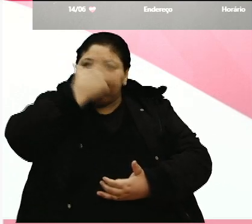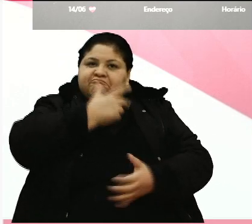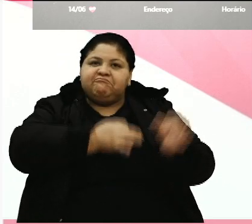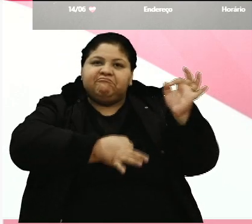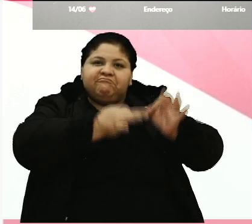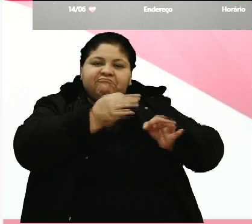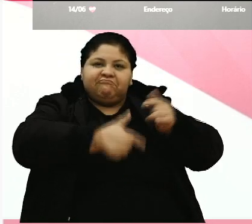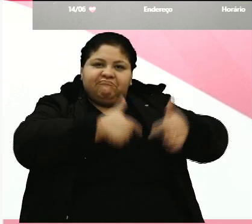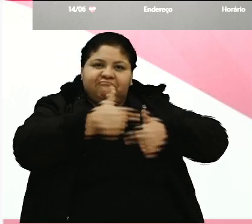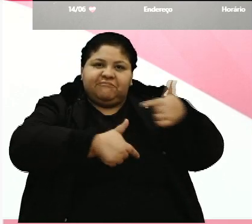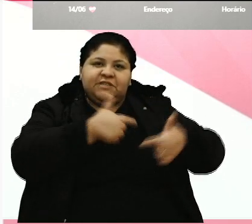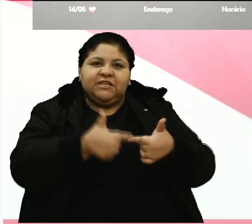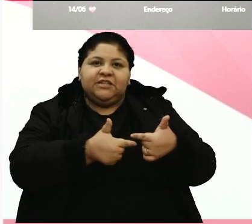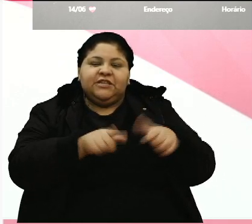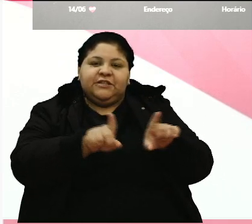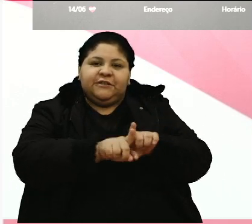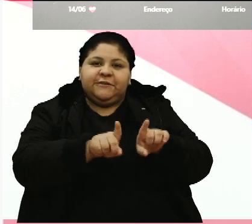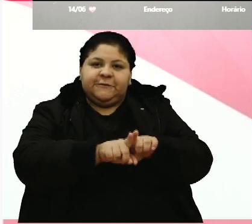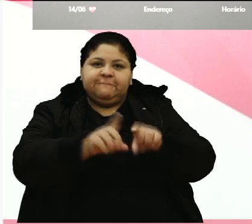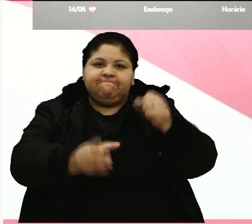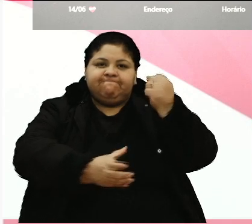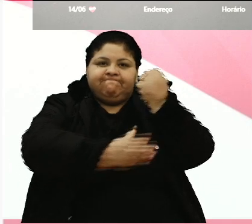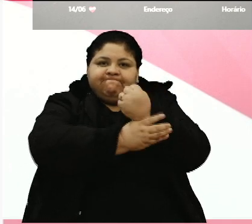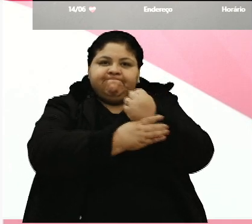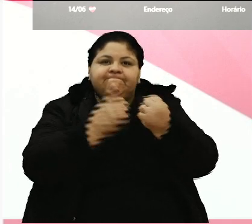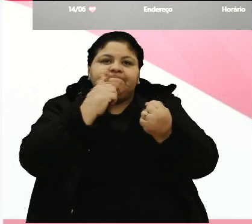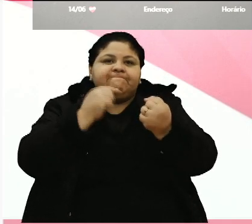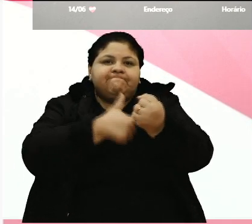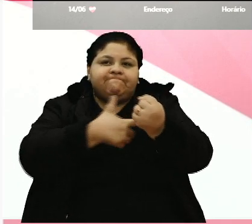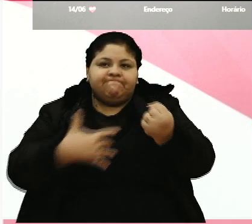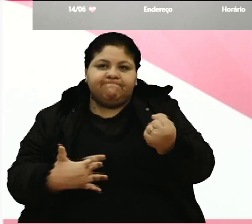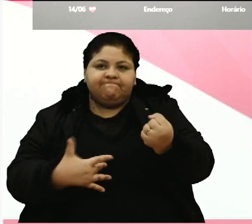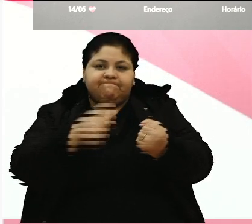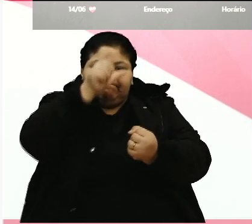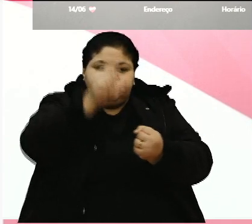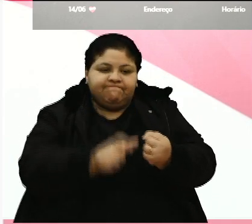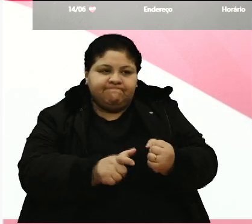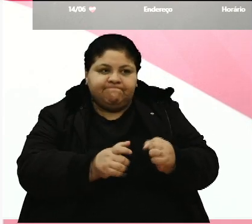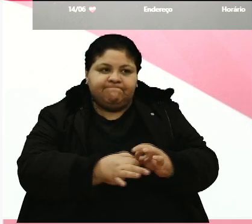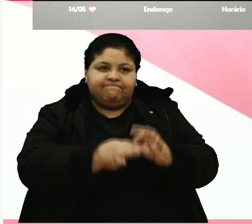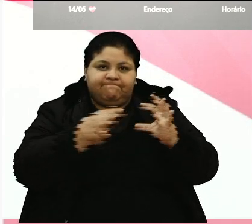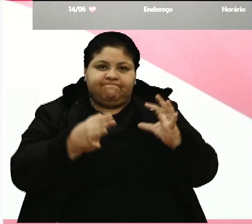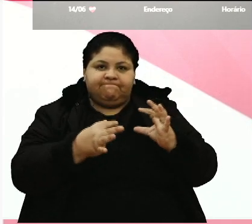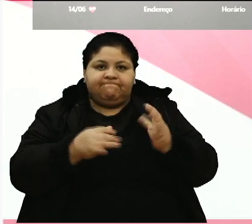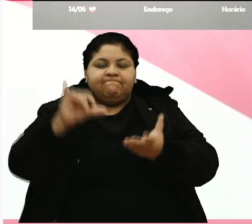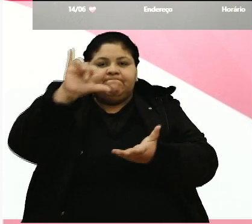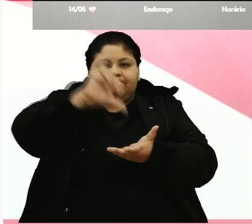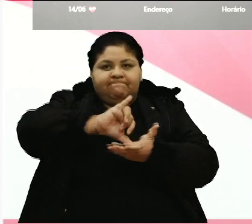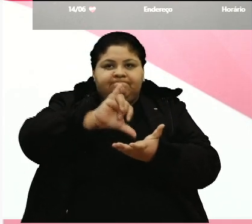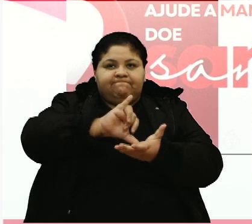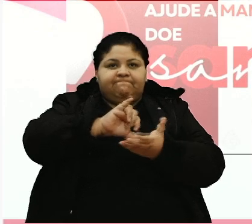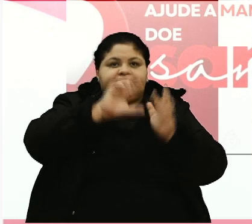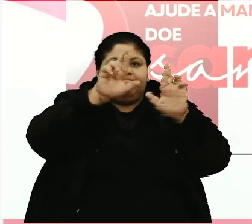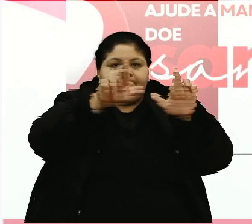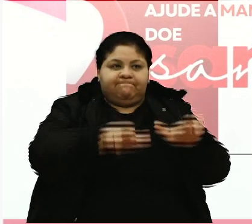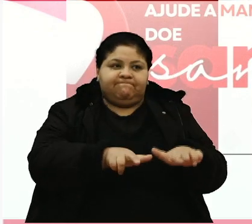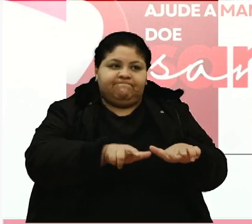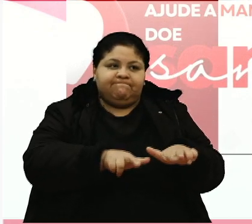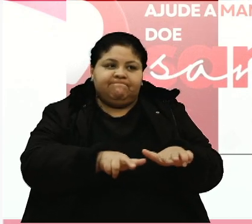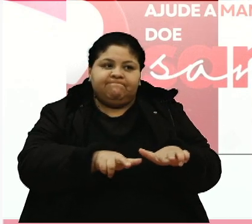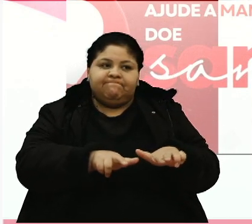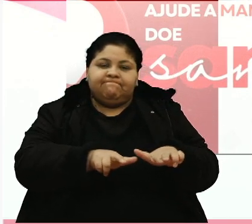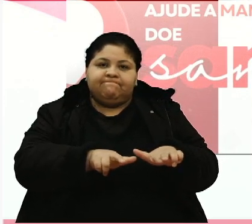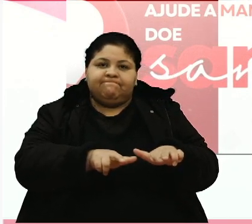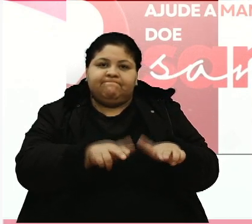né, garantindo que haja sangue disponível para quem precisa. O Hemocentro Regional, né, que é localizado